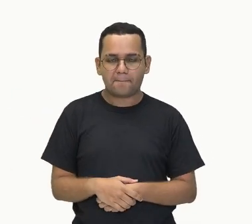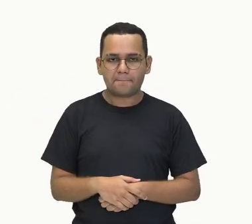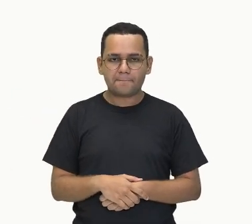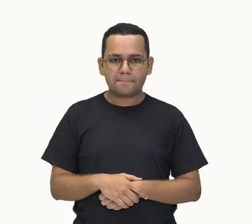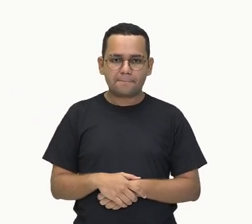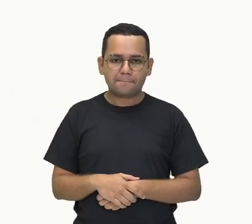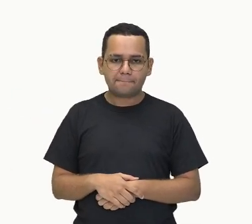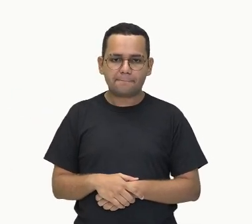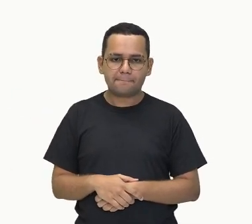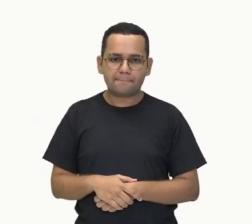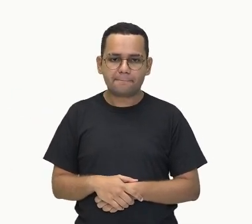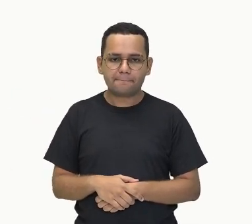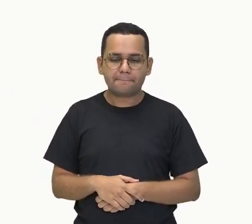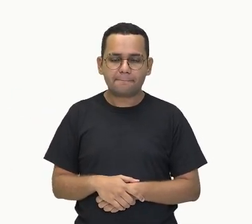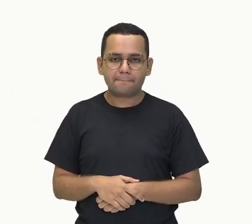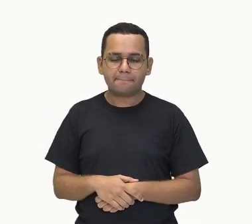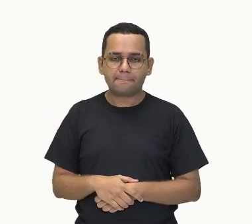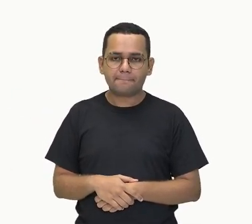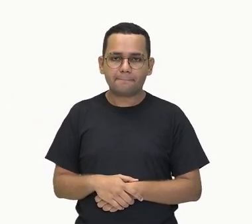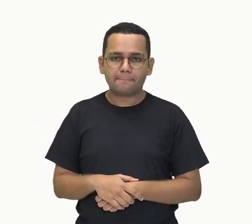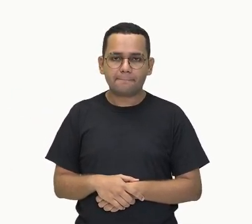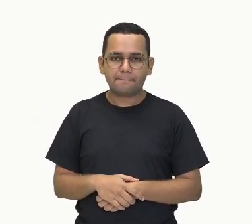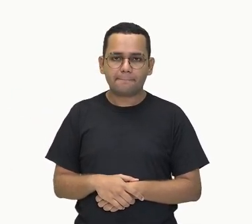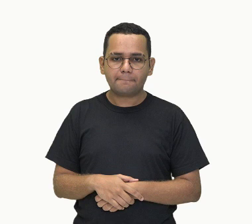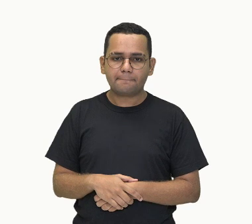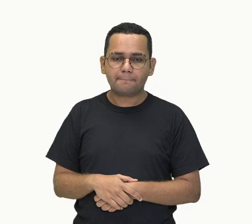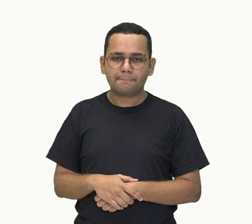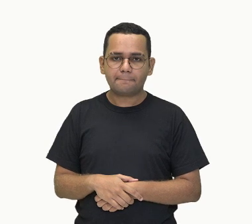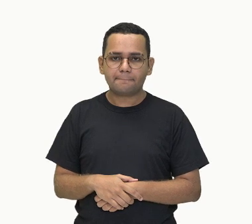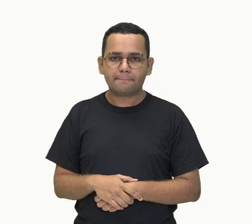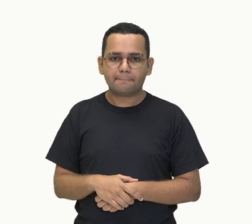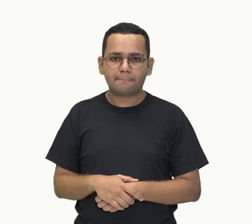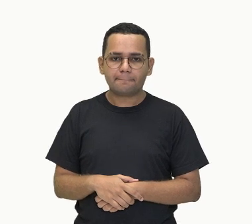coeficiente angular, ok?